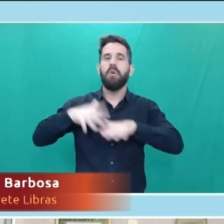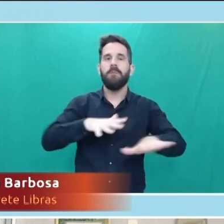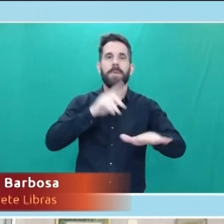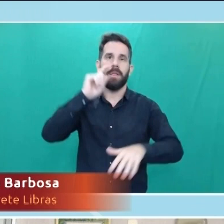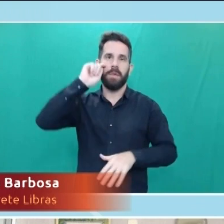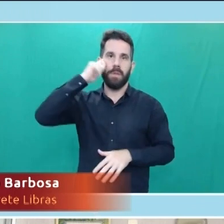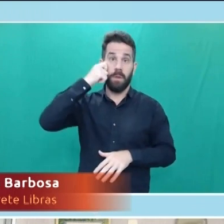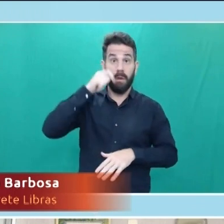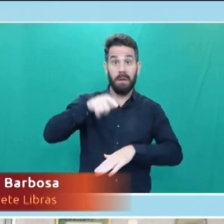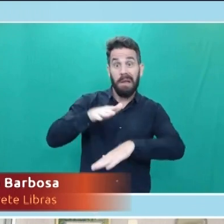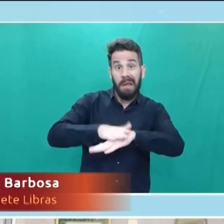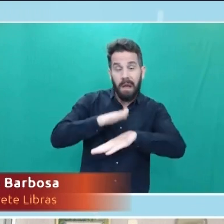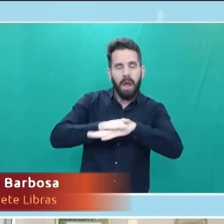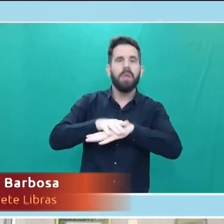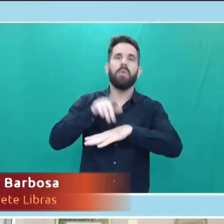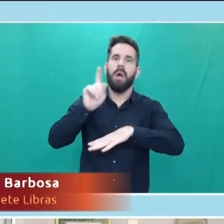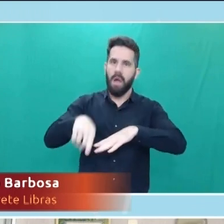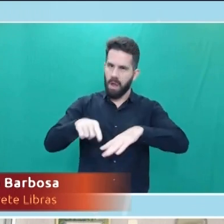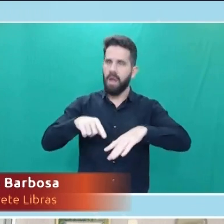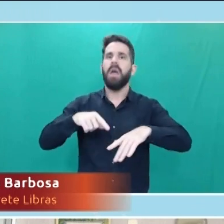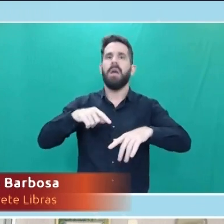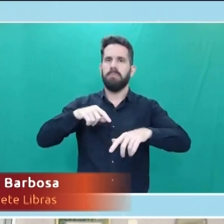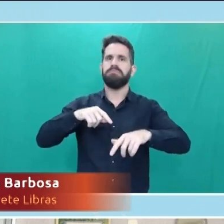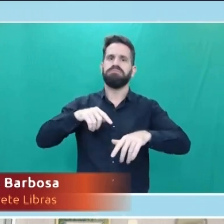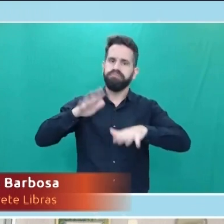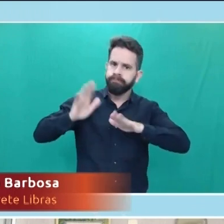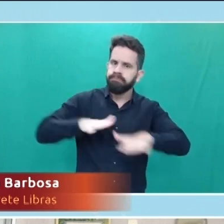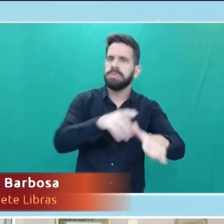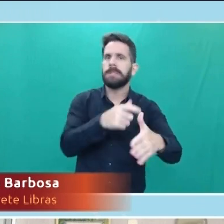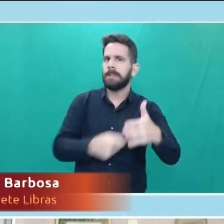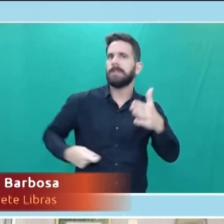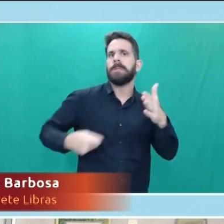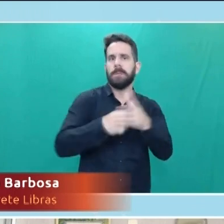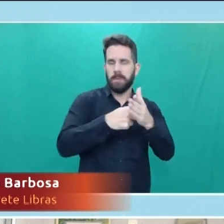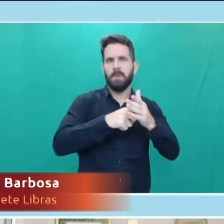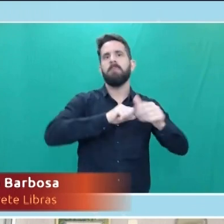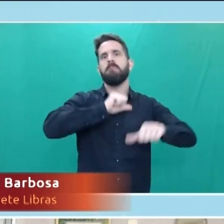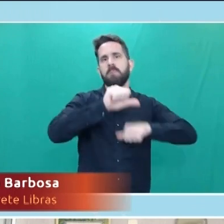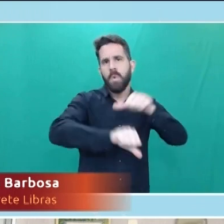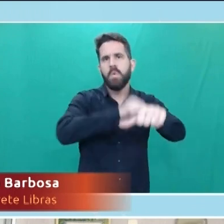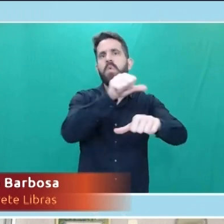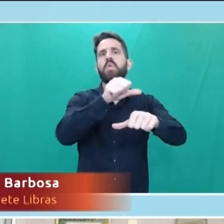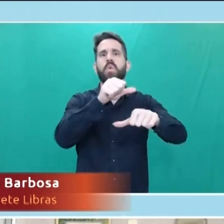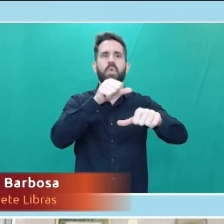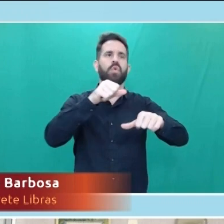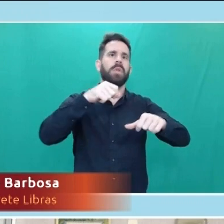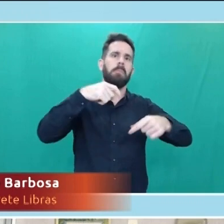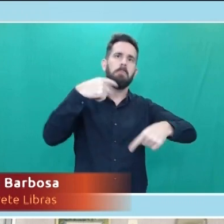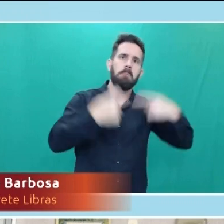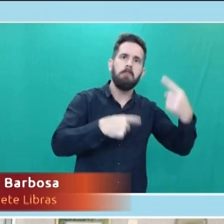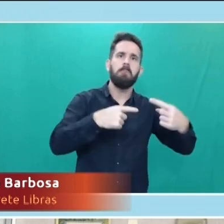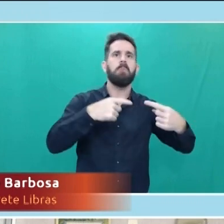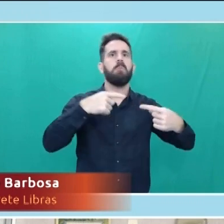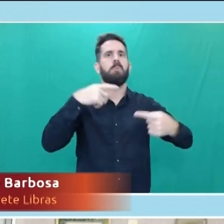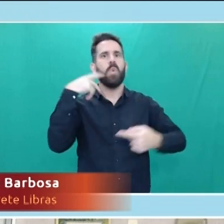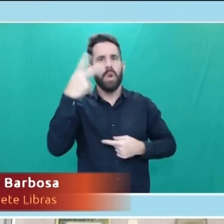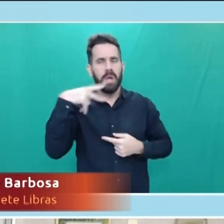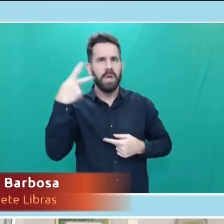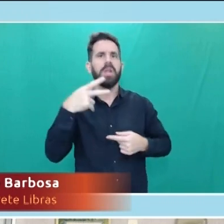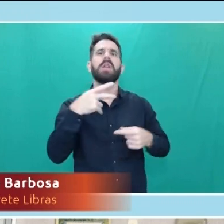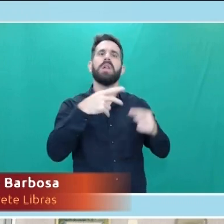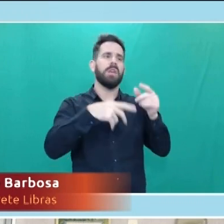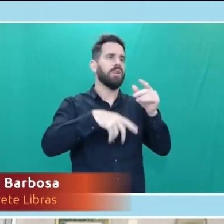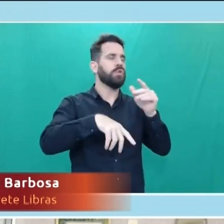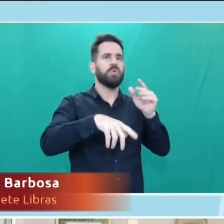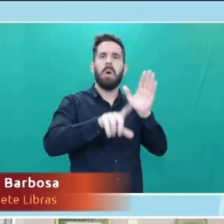agente político, um agente de modificação, inclusive de legislações já previstas no ordenamento. O combate